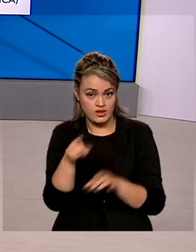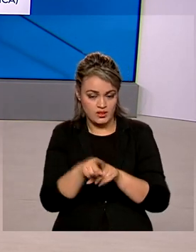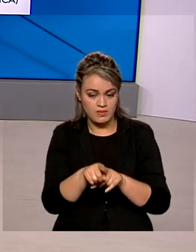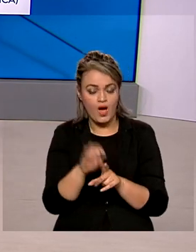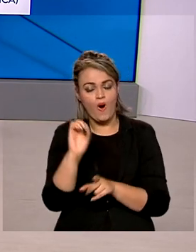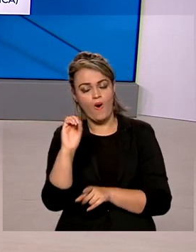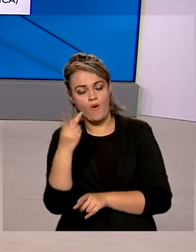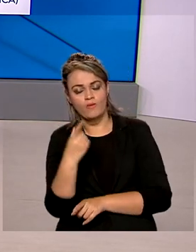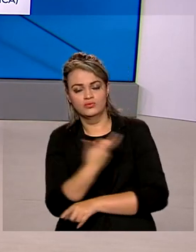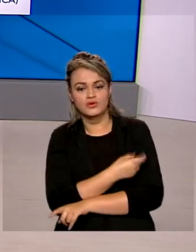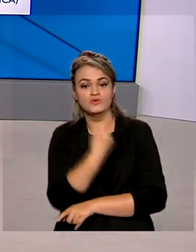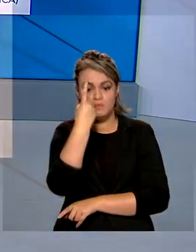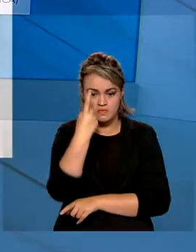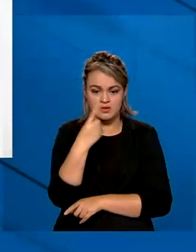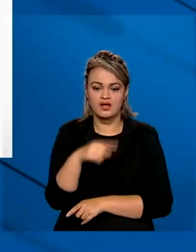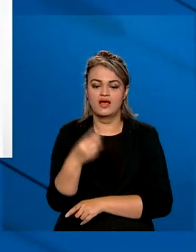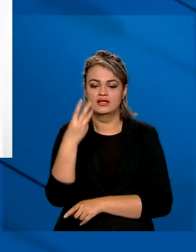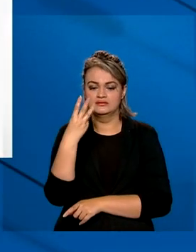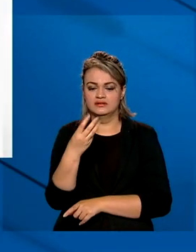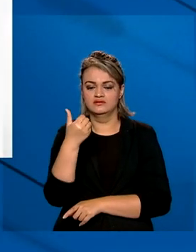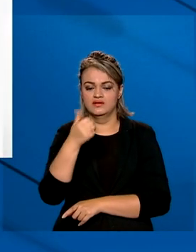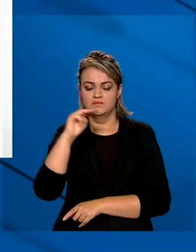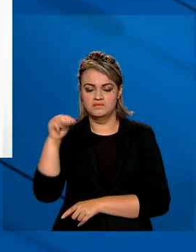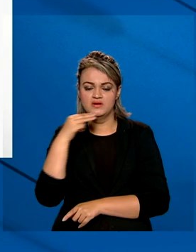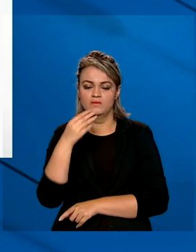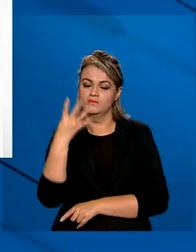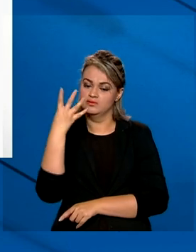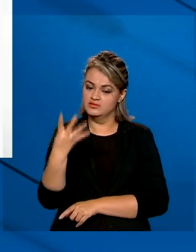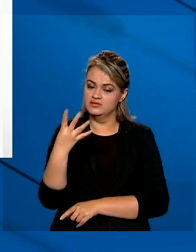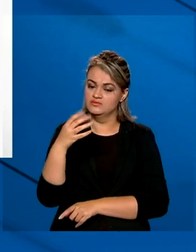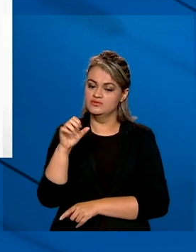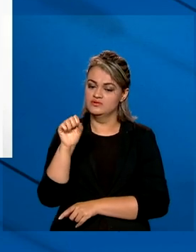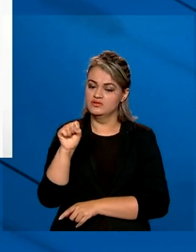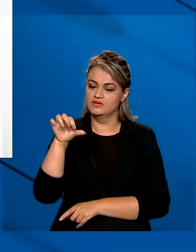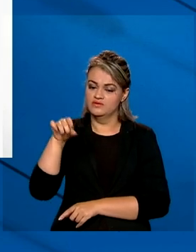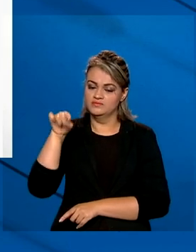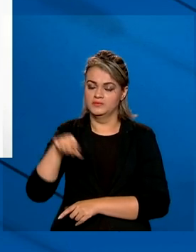ou dose única é de mais de 31.489.000.